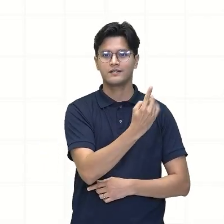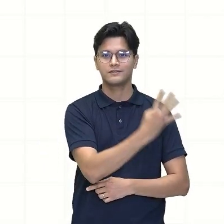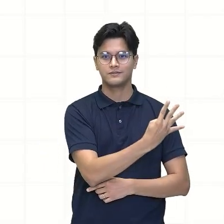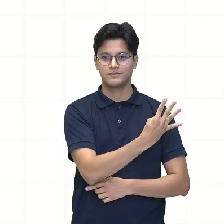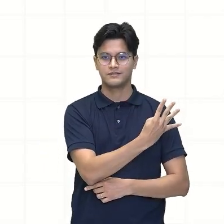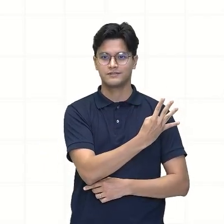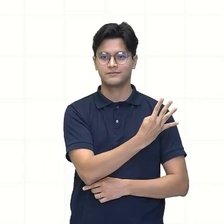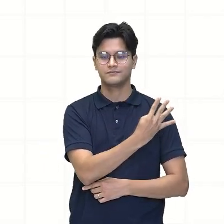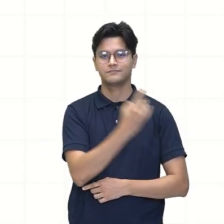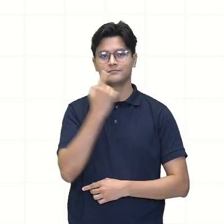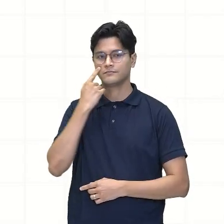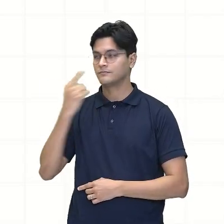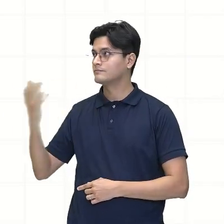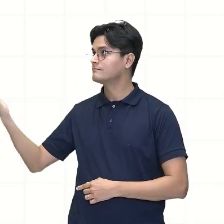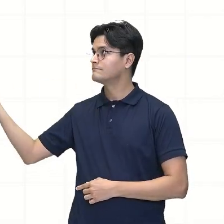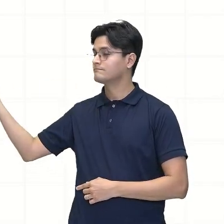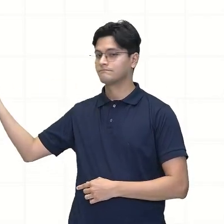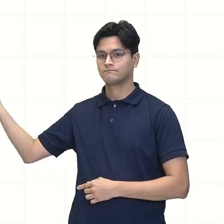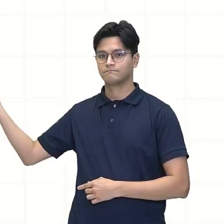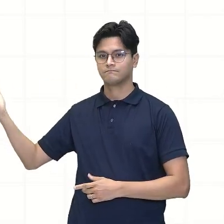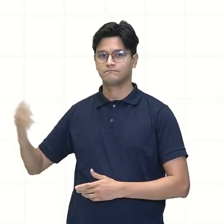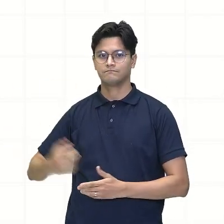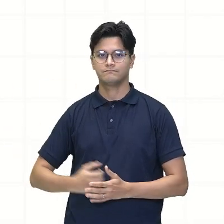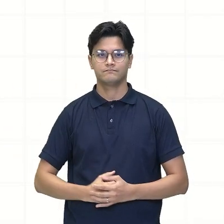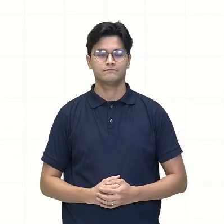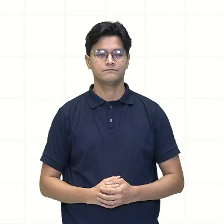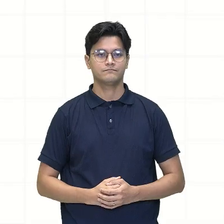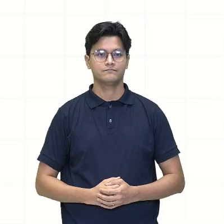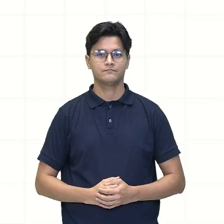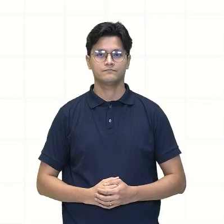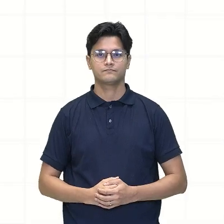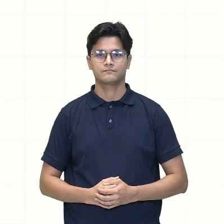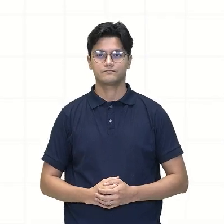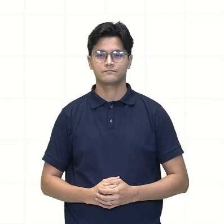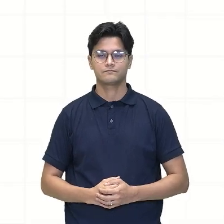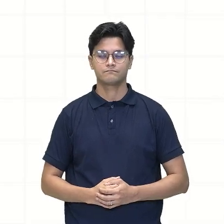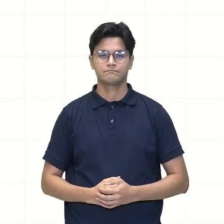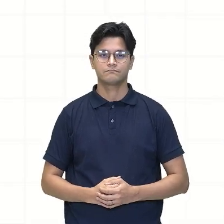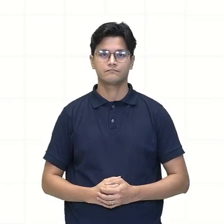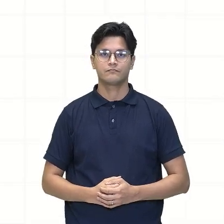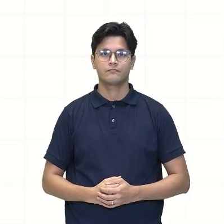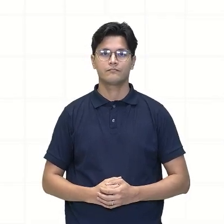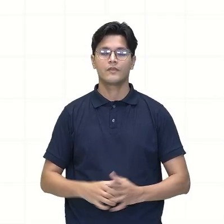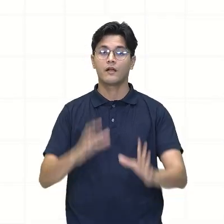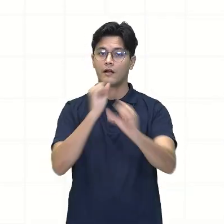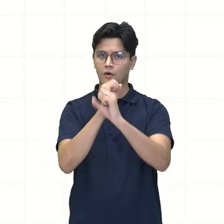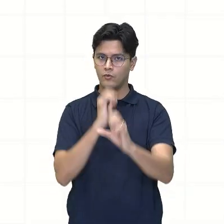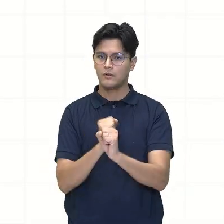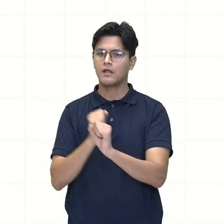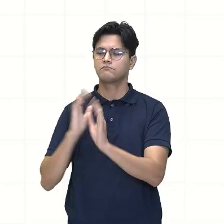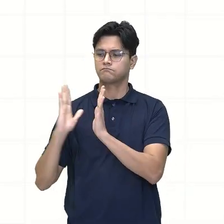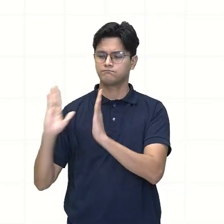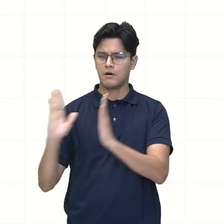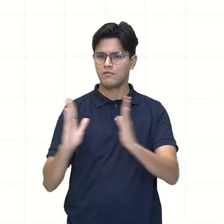44,14. Então, vejam aqui, 83, vamos fazer o cálculo passo a passo de cada um.